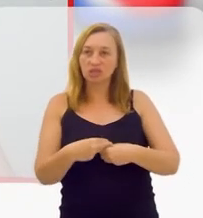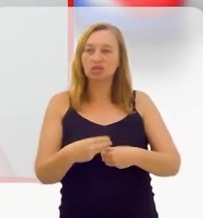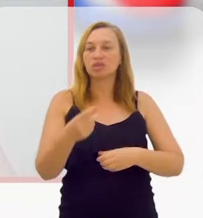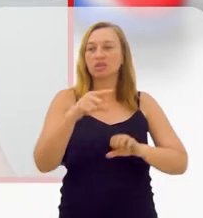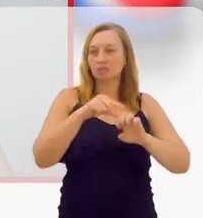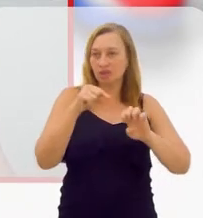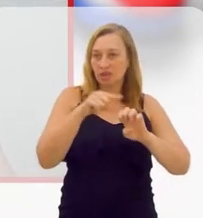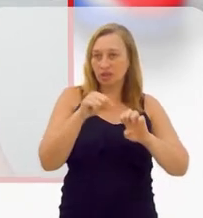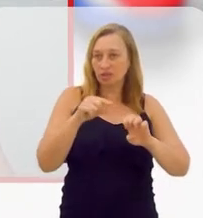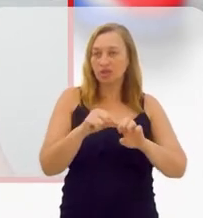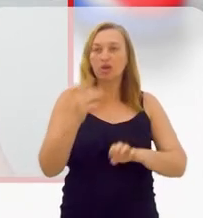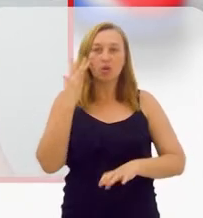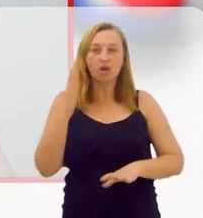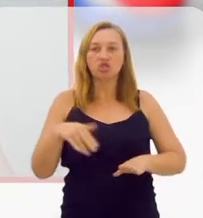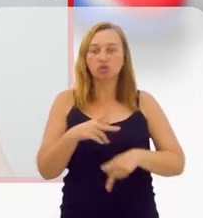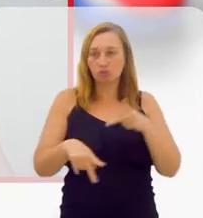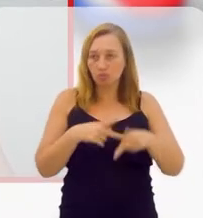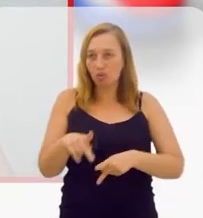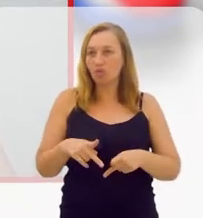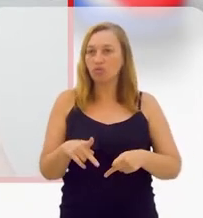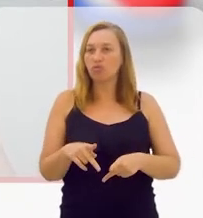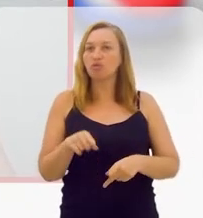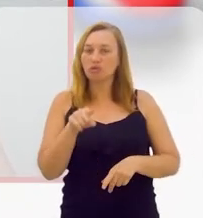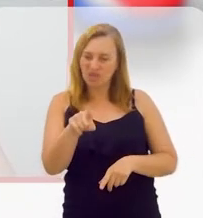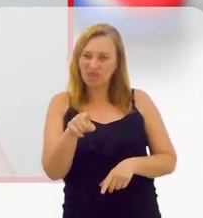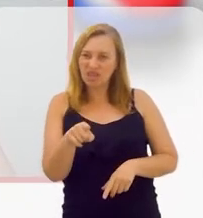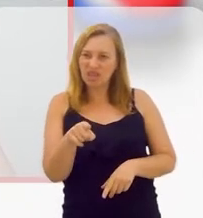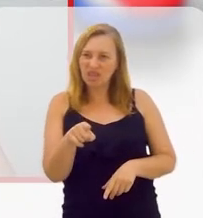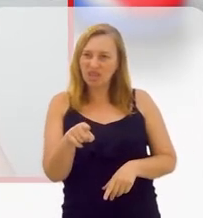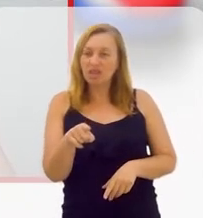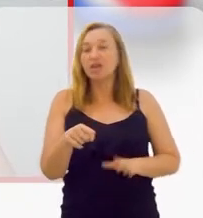né? É, Isso mesmo. empreendedores e acho que a população seria isso.